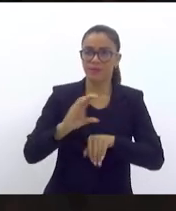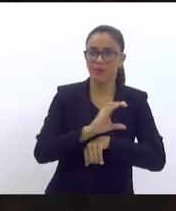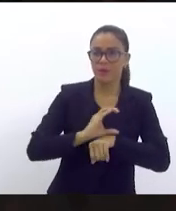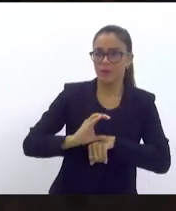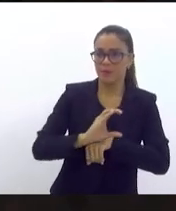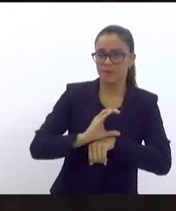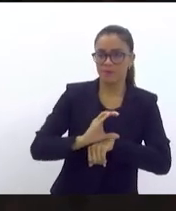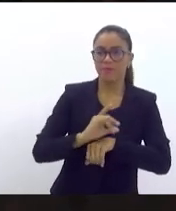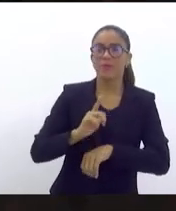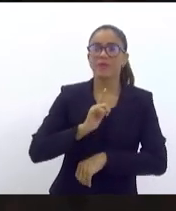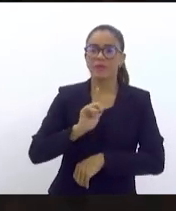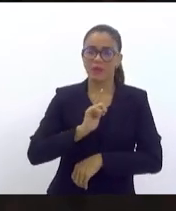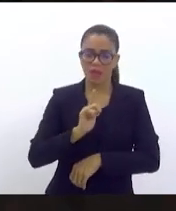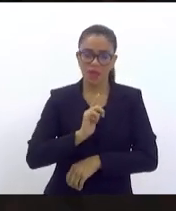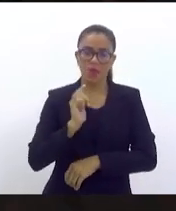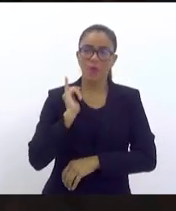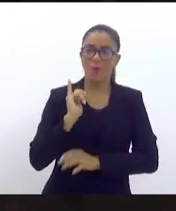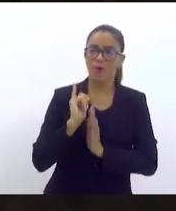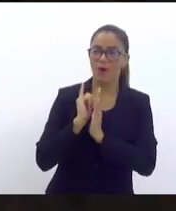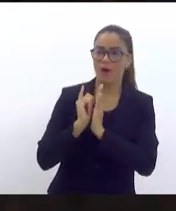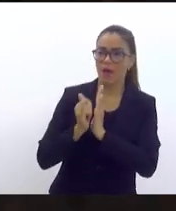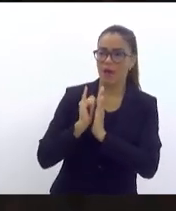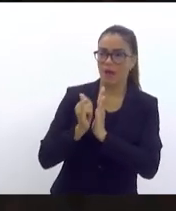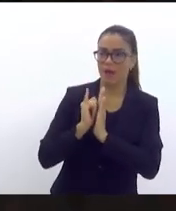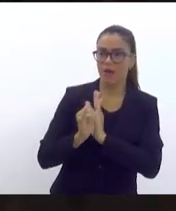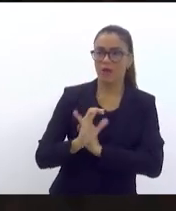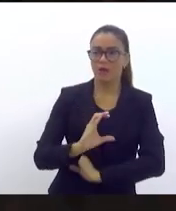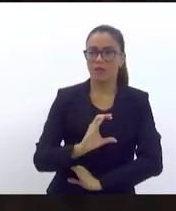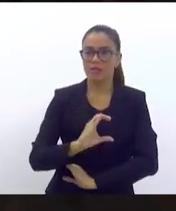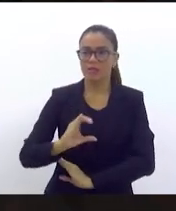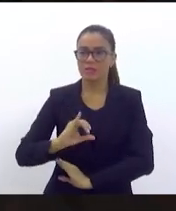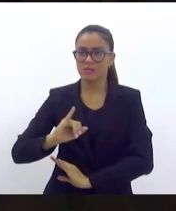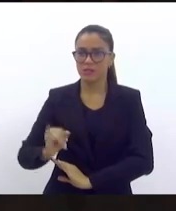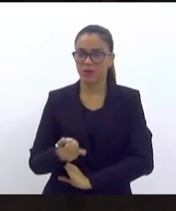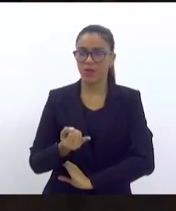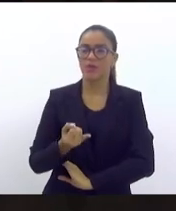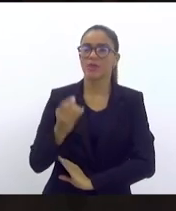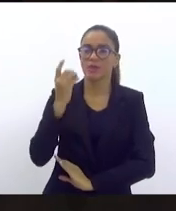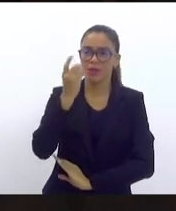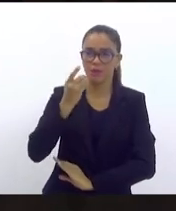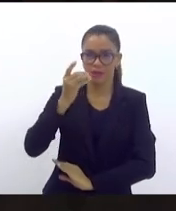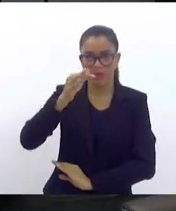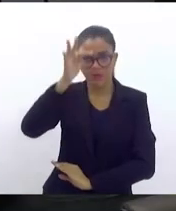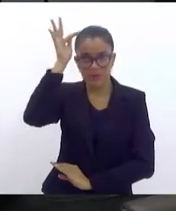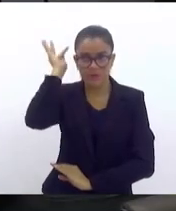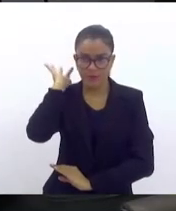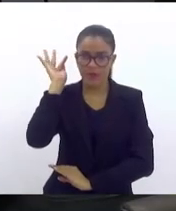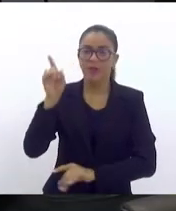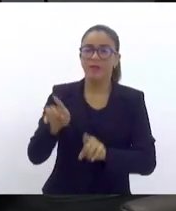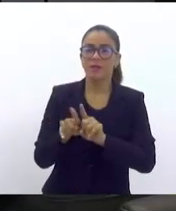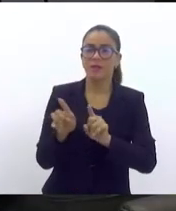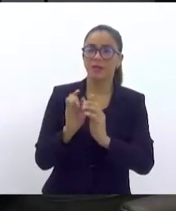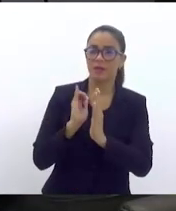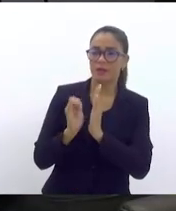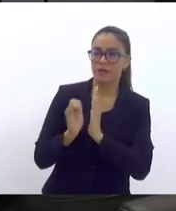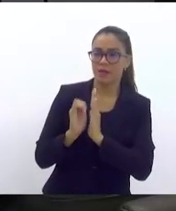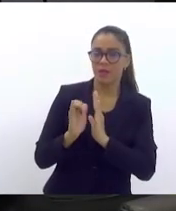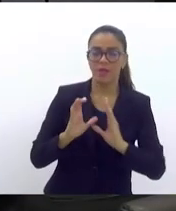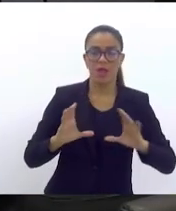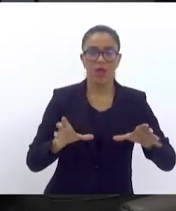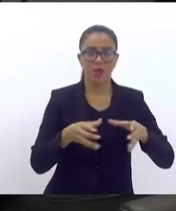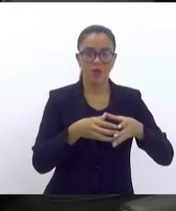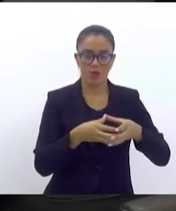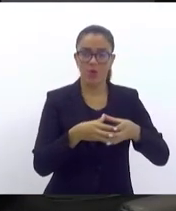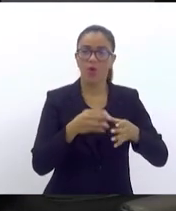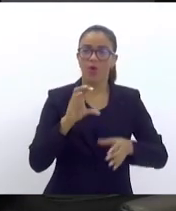que terá como relator na ccj Deputado Fred Pacheco que terá como relator na comissão da política